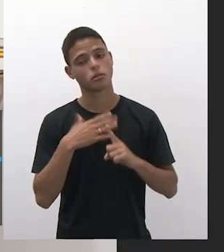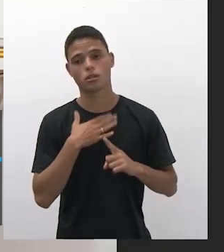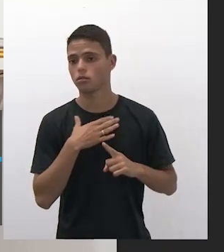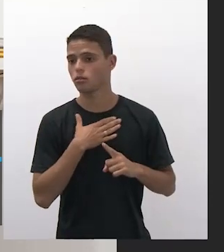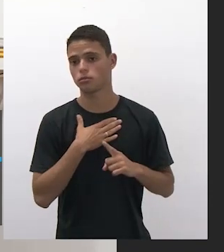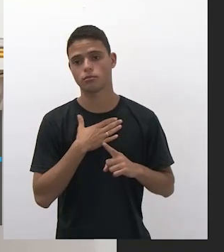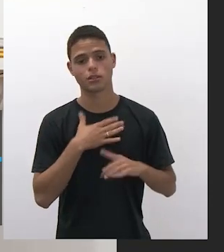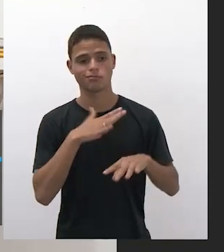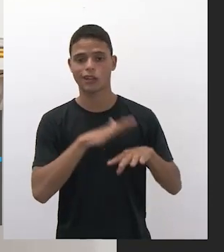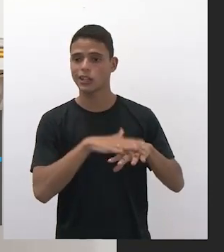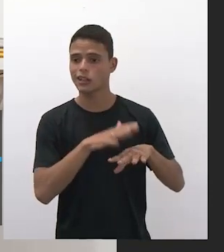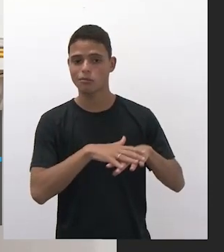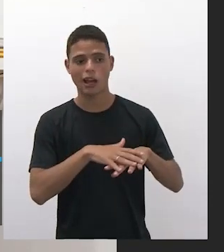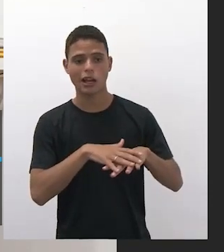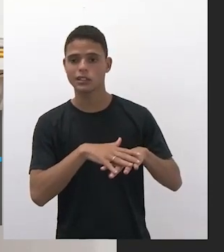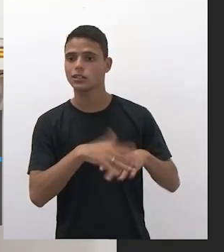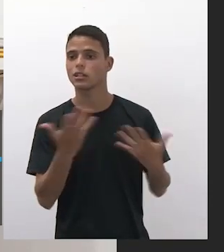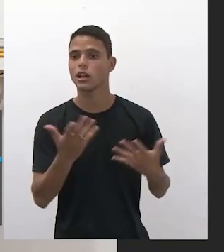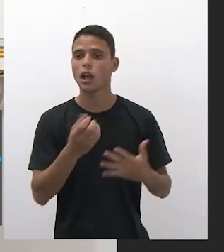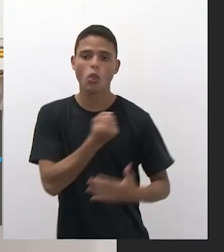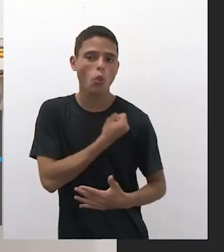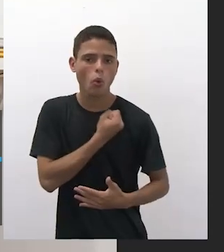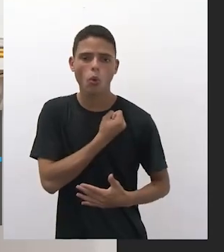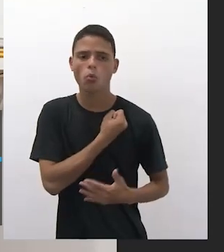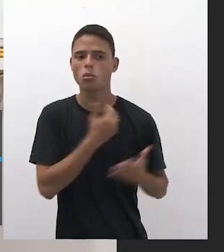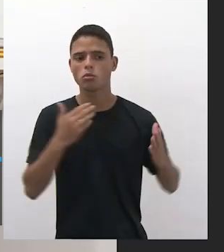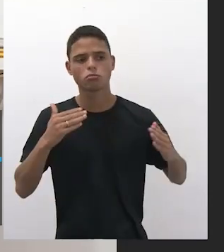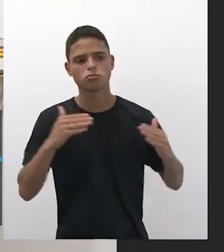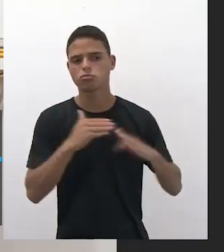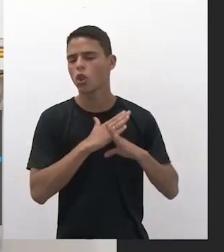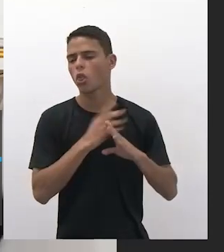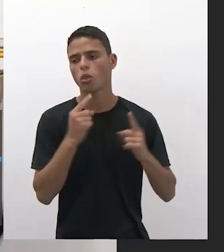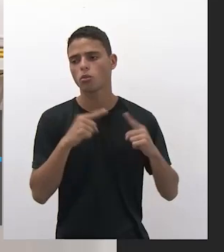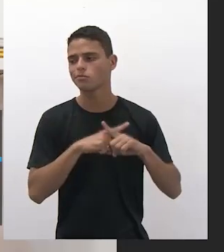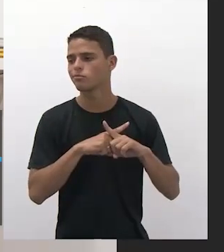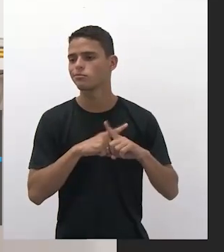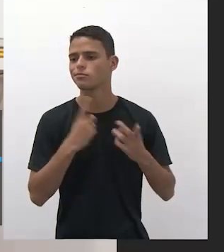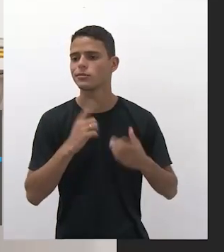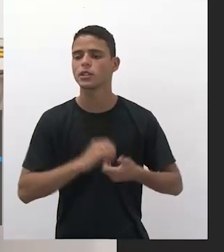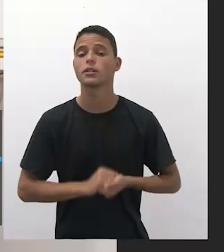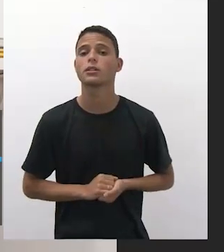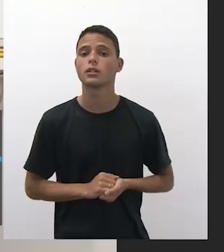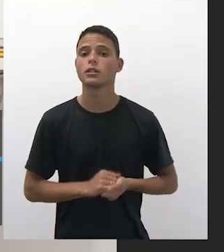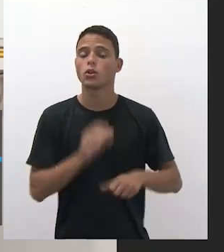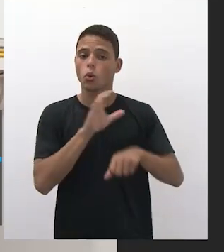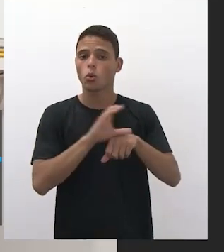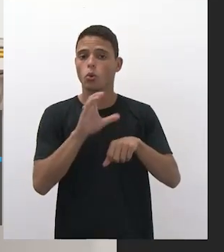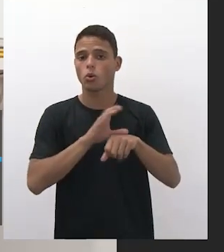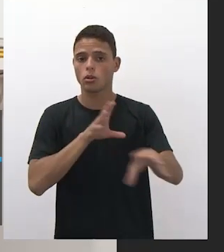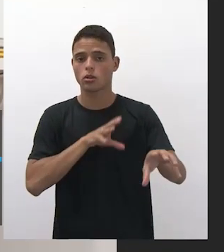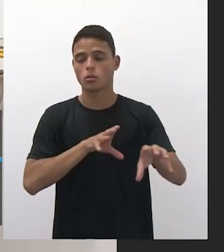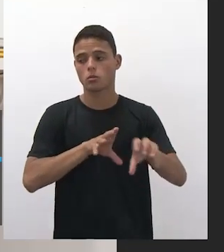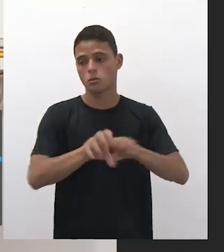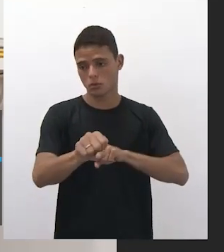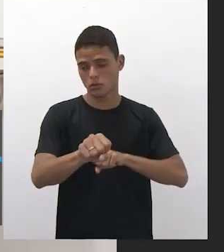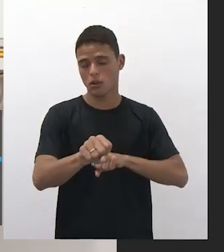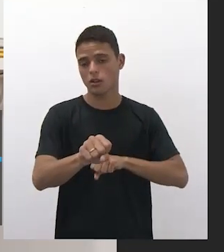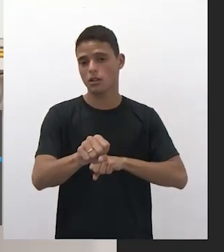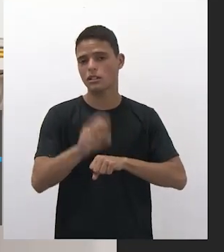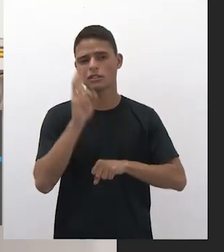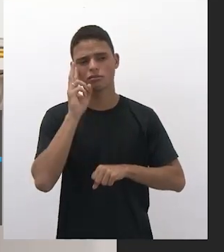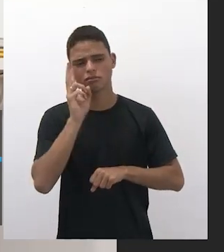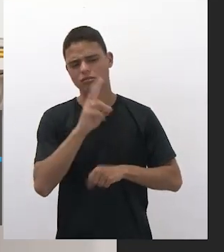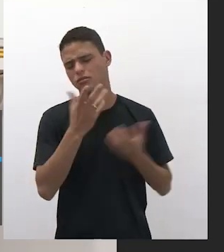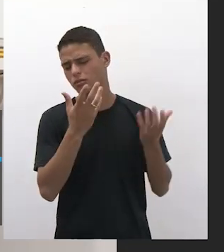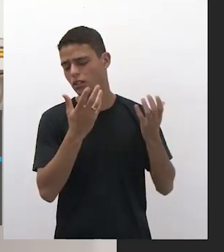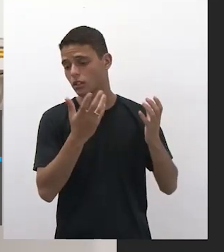tenho nada a ver com números, né? Isso não é para mim. Terminei o curso, enfim, mas assim, eu vi que não era aquilo que eu